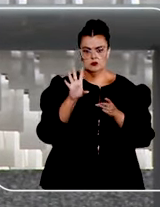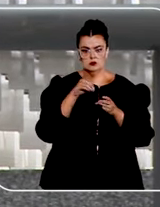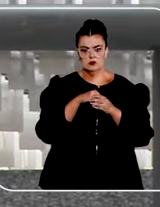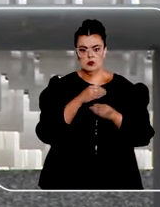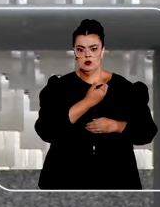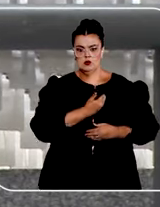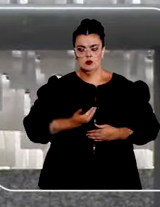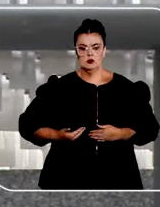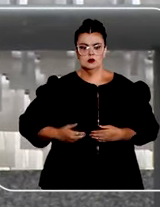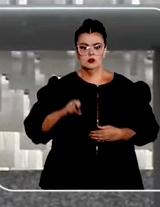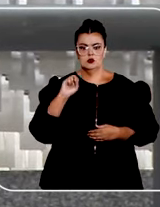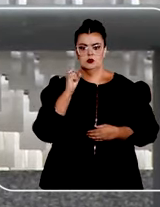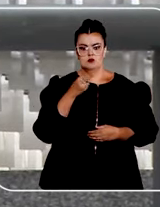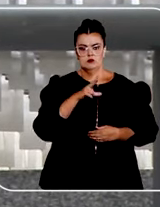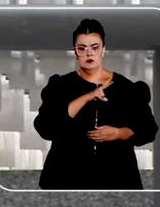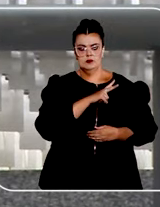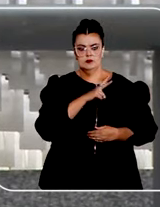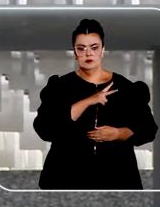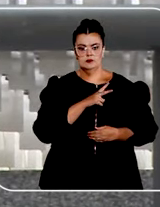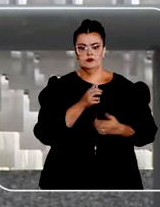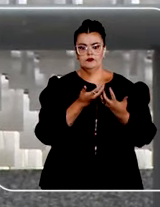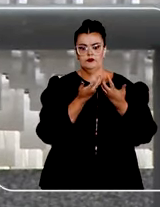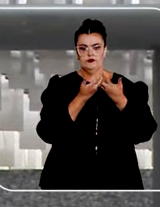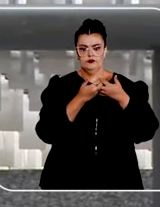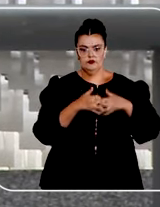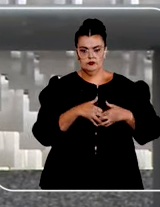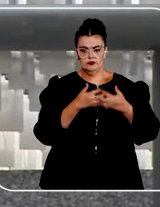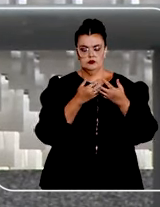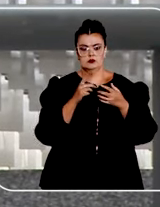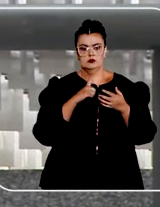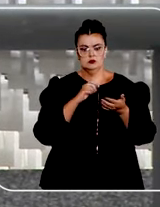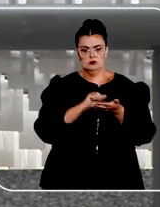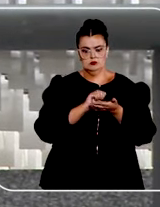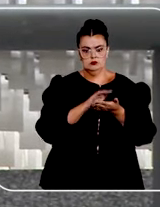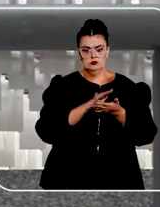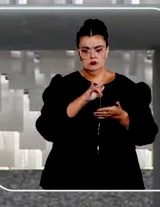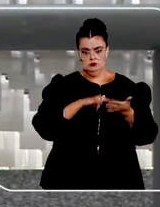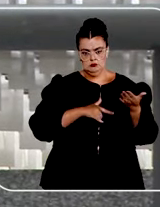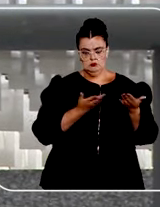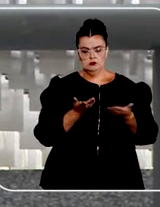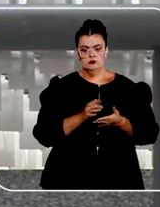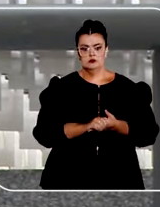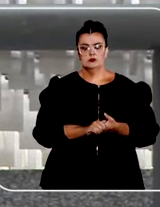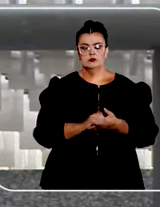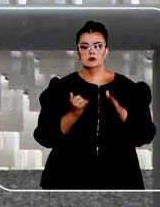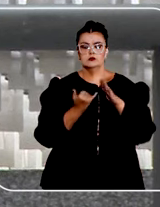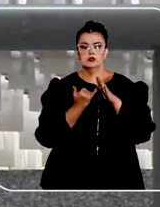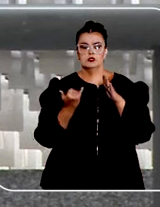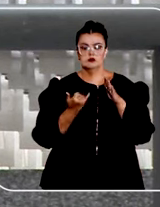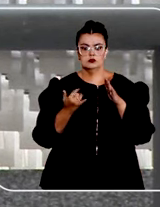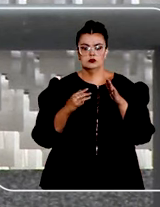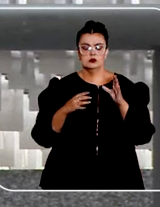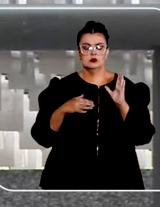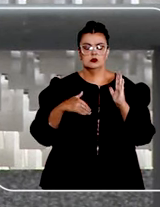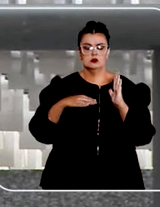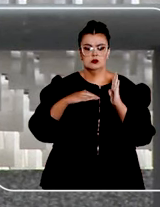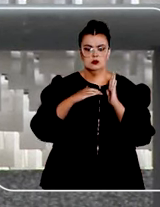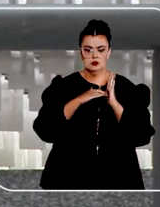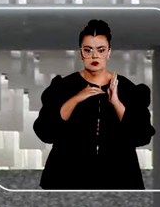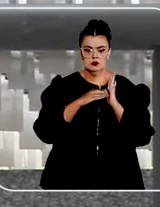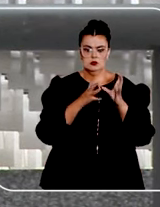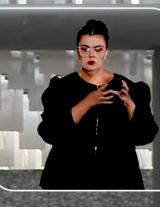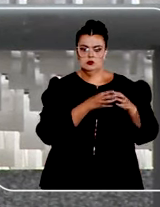pública ou privada cujo funcionamento está na raiz da demanda instituída pelo Senado Federal a comissão é